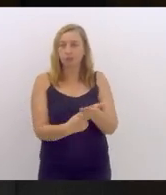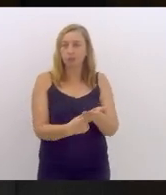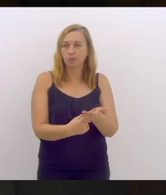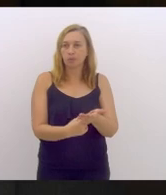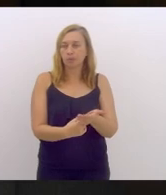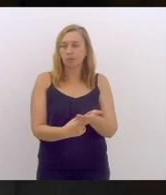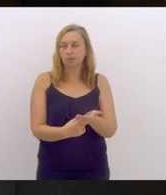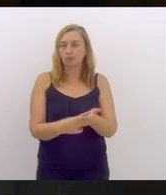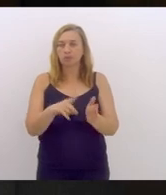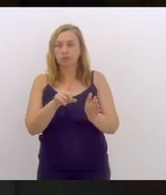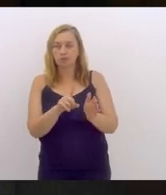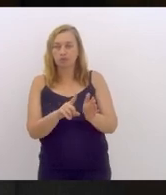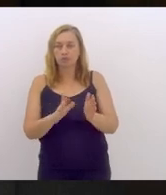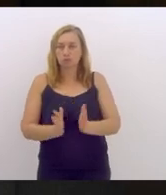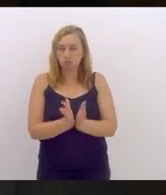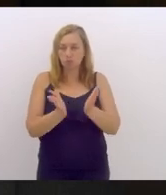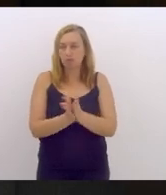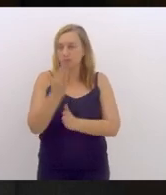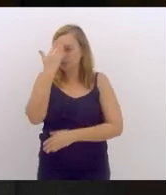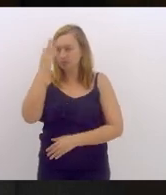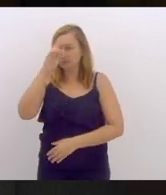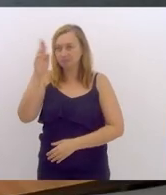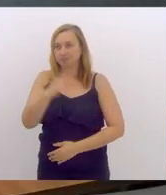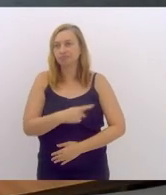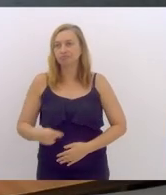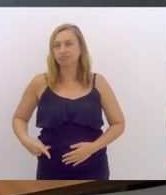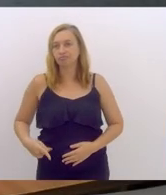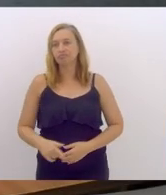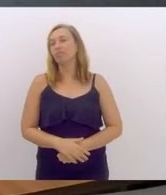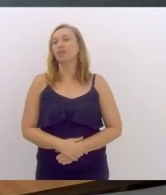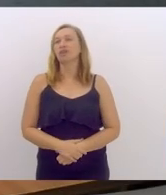favor dos menos favorecidos Muito obrigado